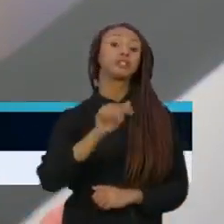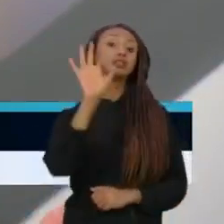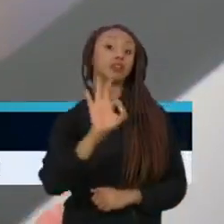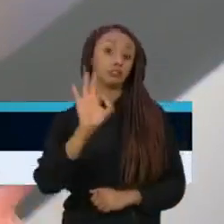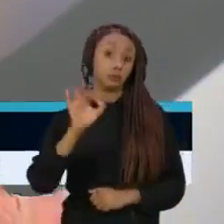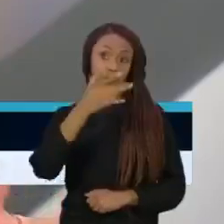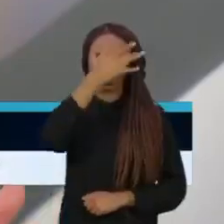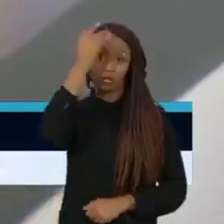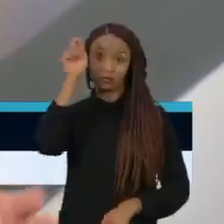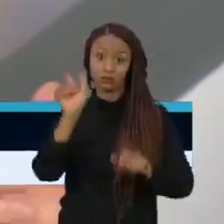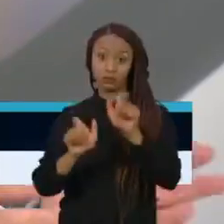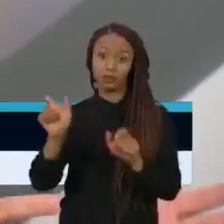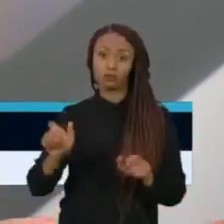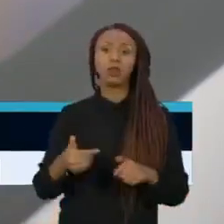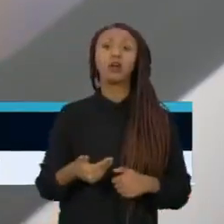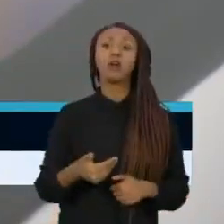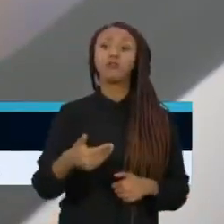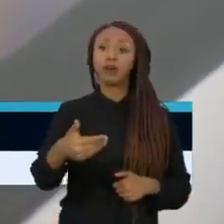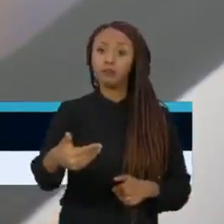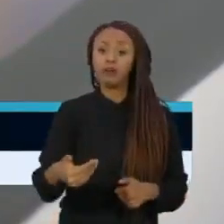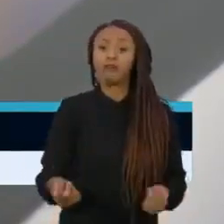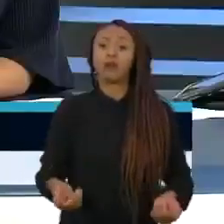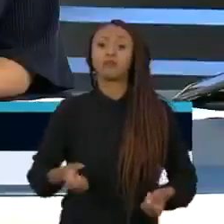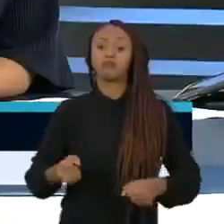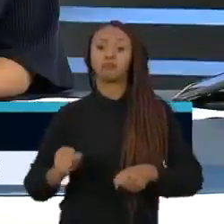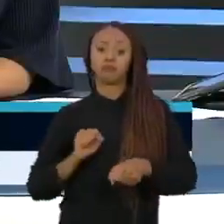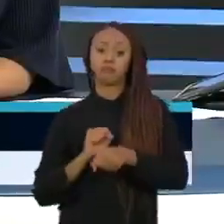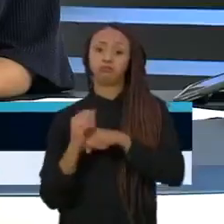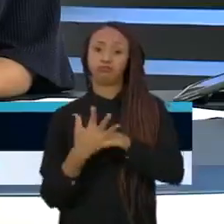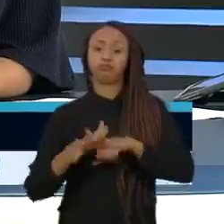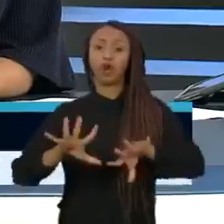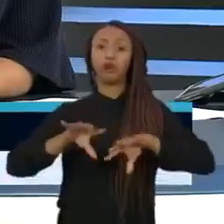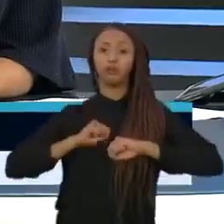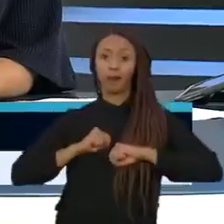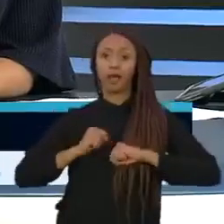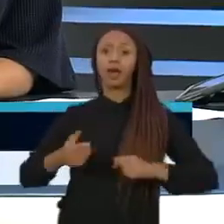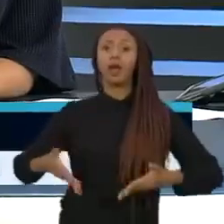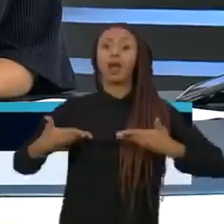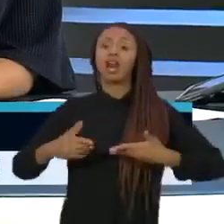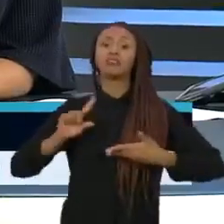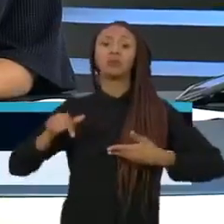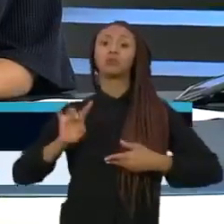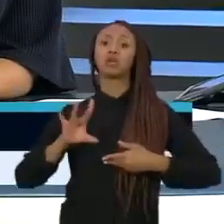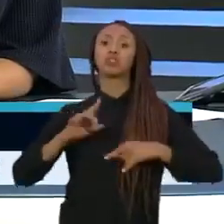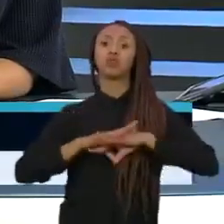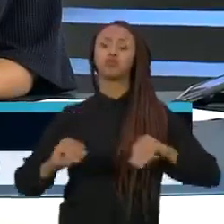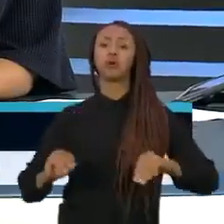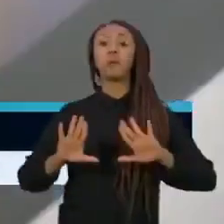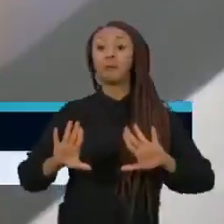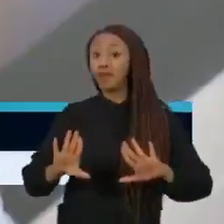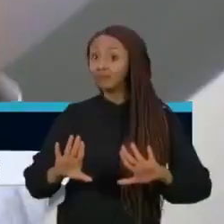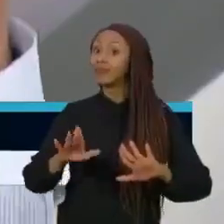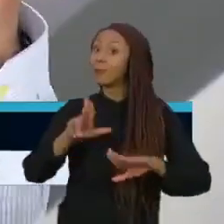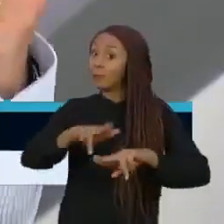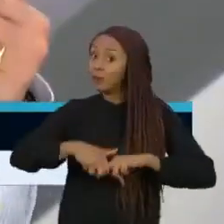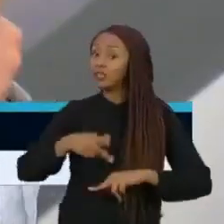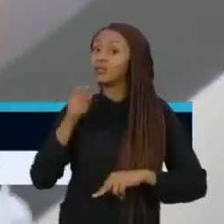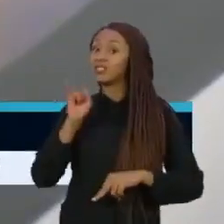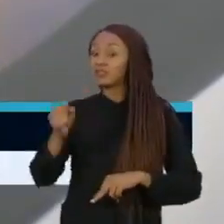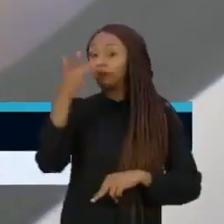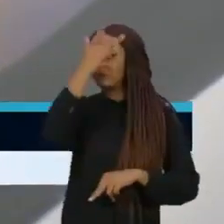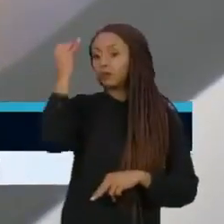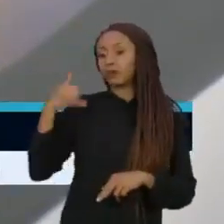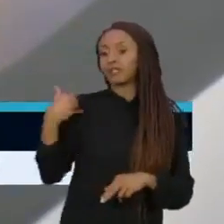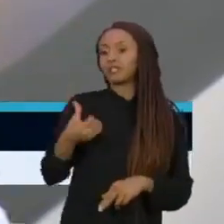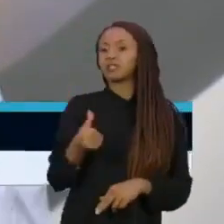97% das pessoas vão ter leve e vão se curar. Então, se a gente começar a usar para todas as pessoas acima de 60